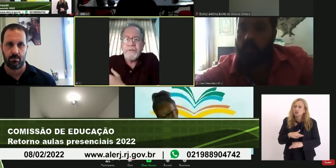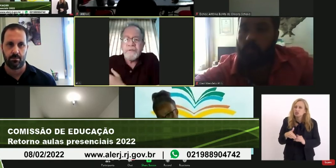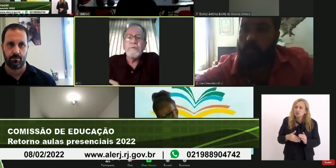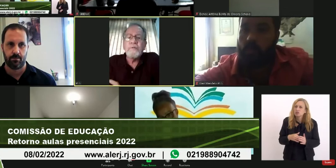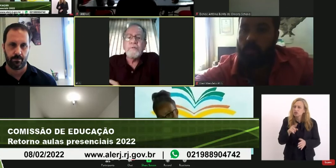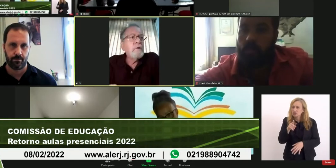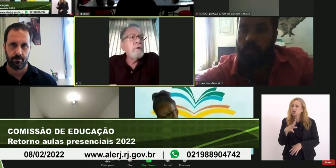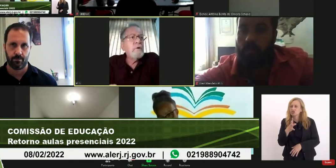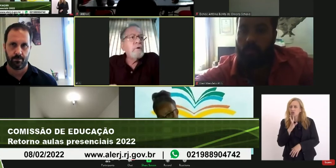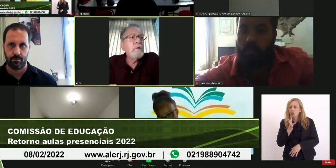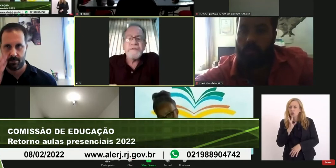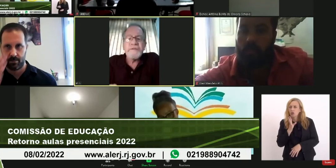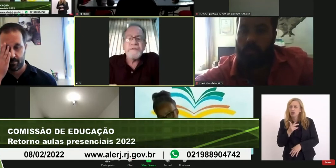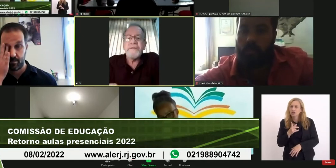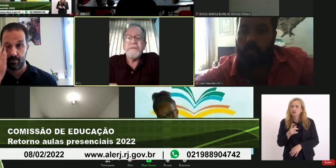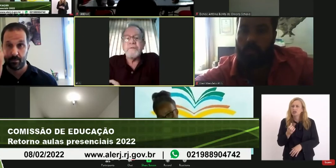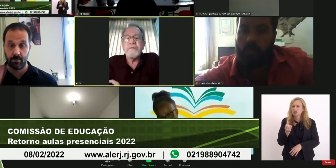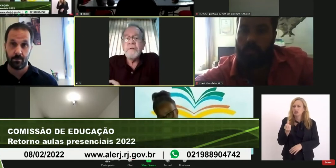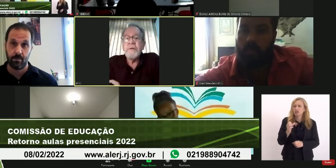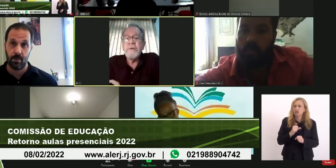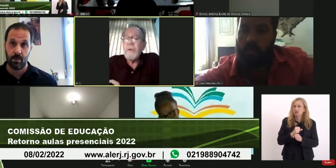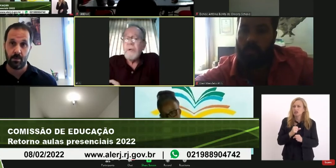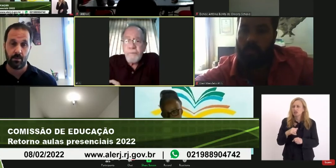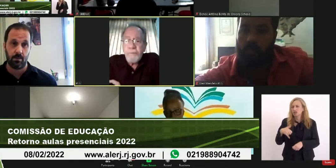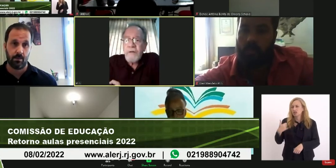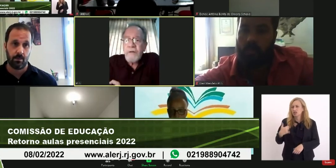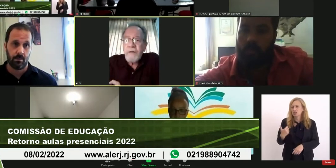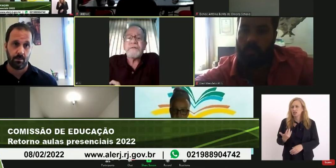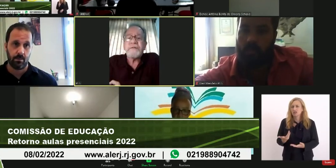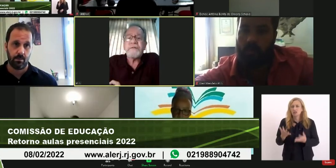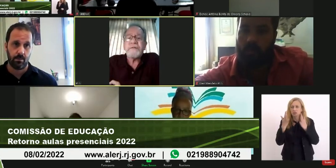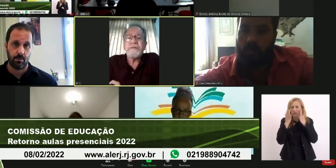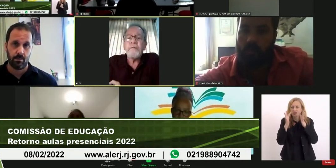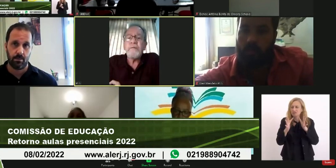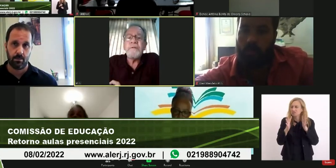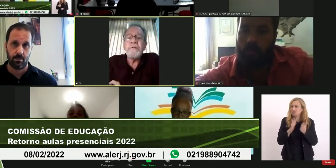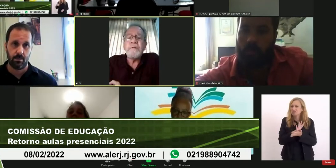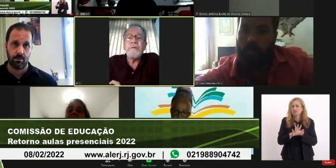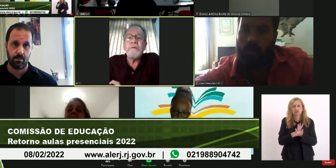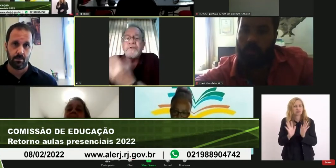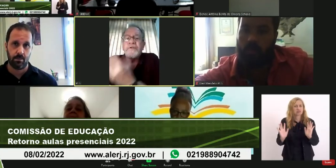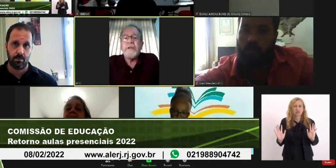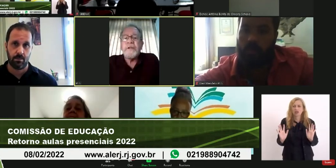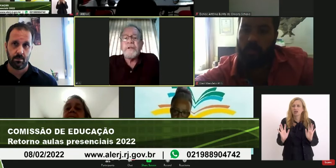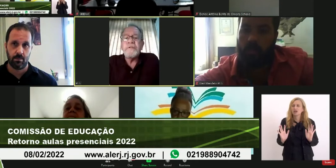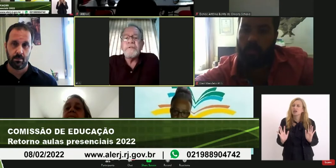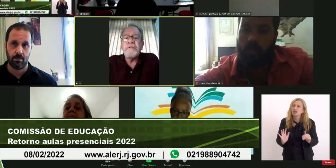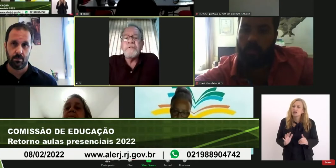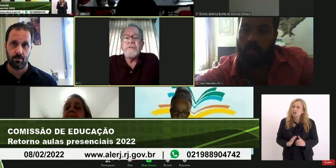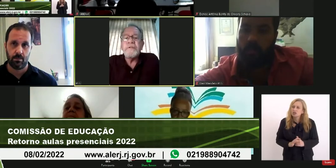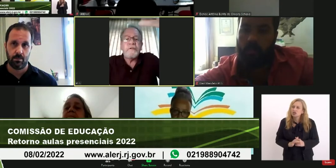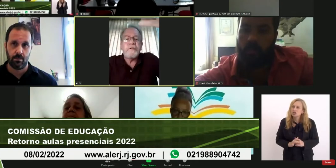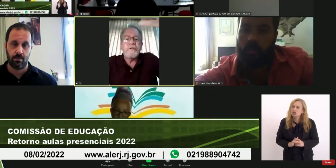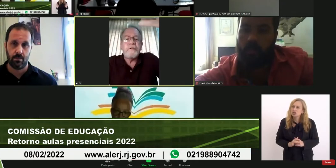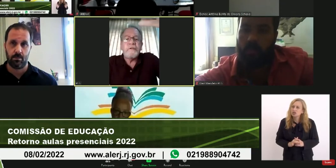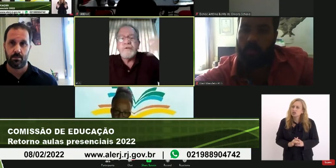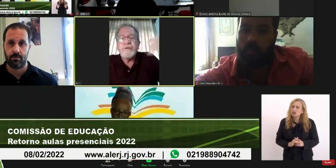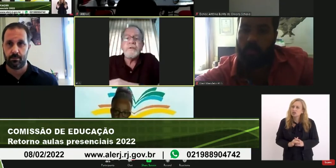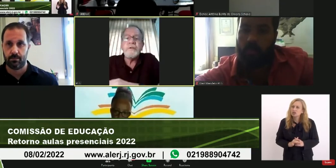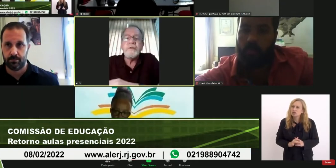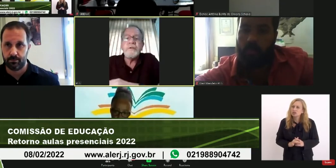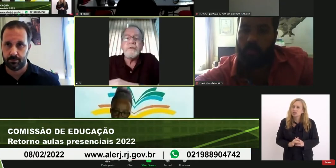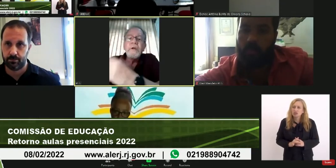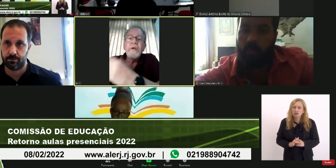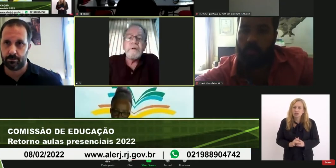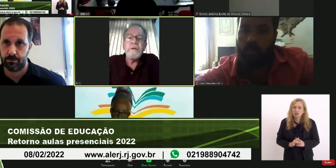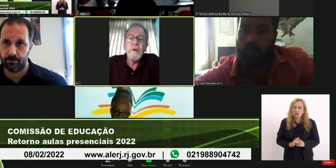conhece, com 6 anos. Ele só prestava atenção quando aparecia o rostinho da tia, das que eles chamam de tia, e